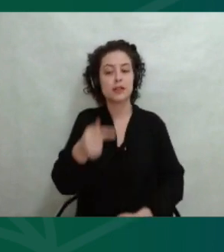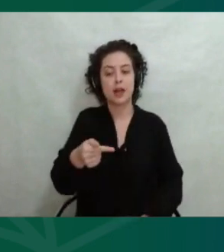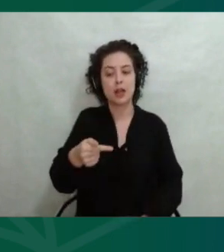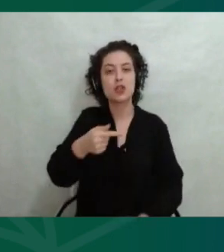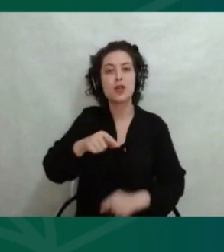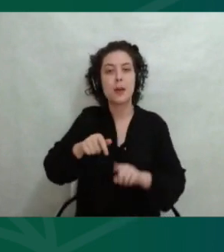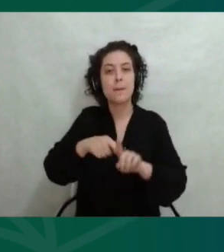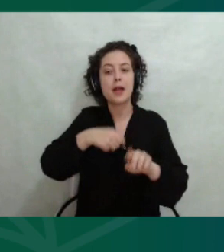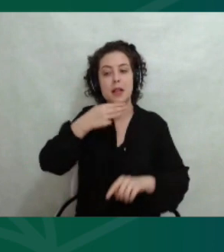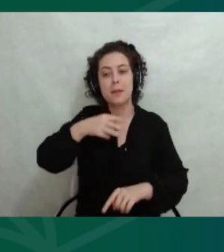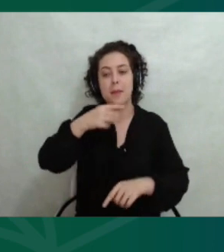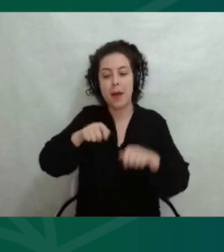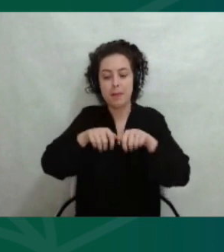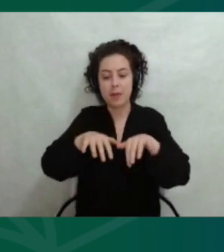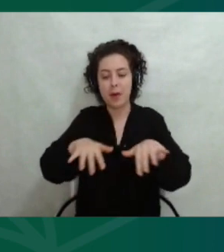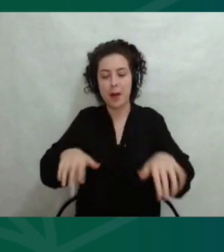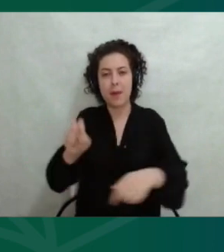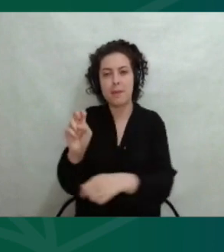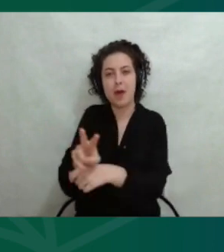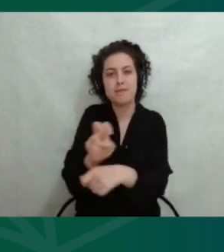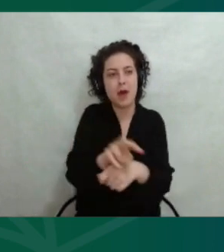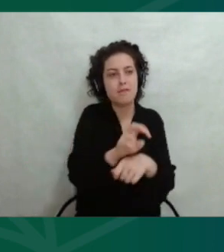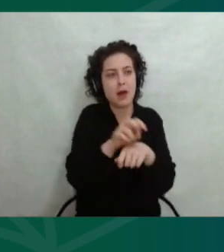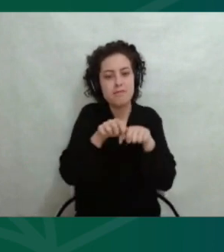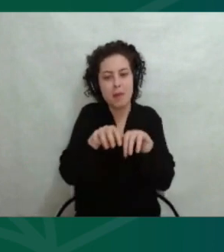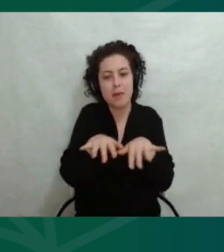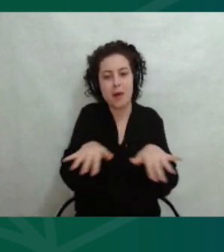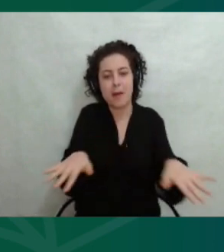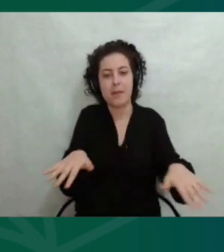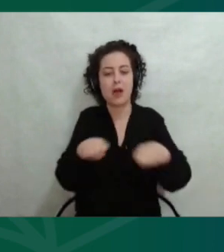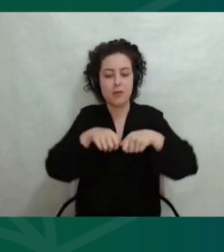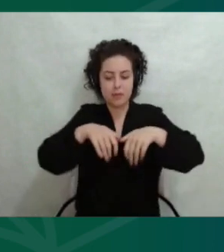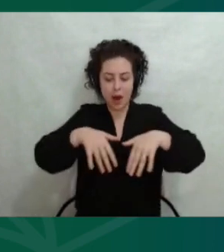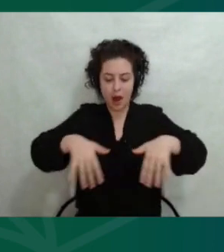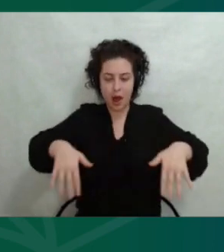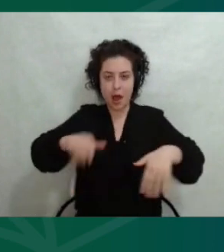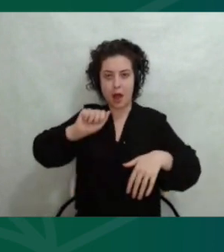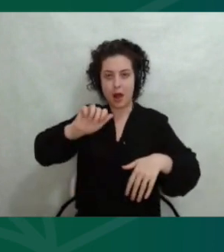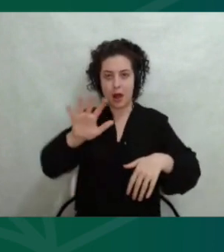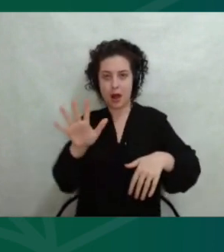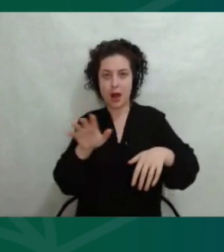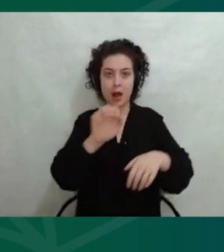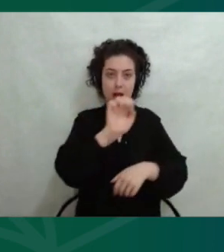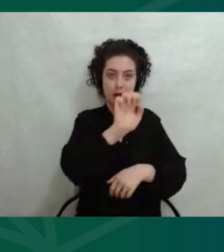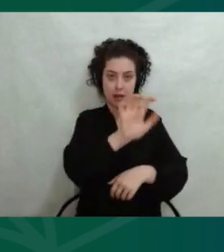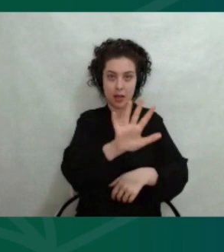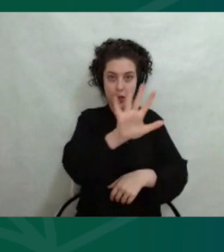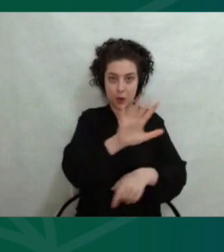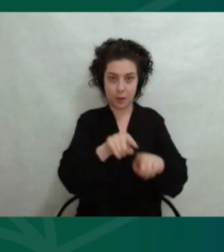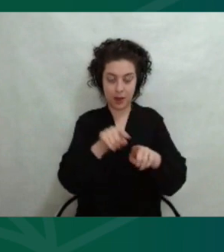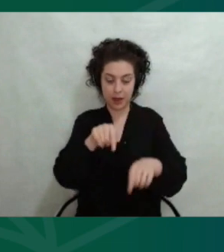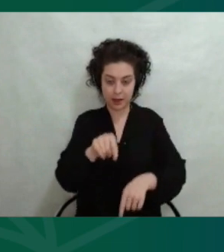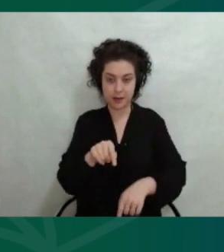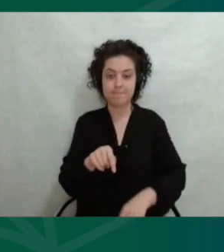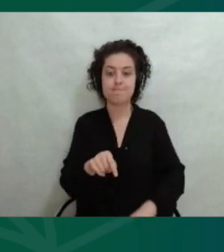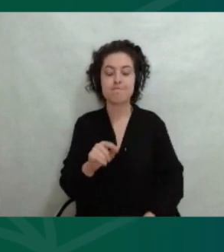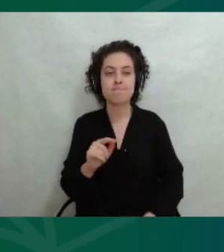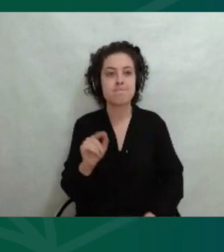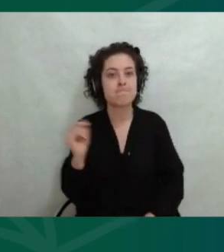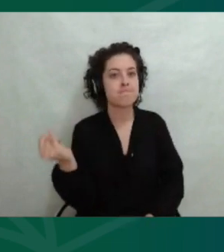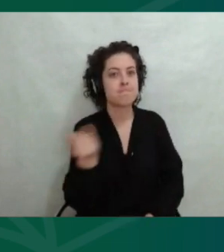já se expandiu já para praticamente toda a Ásia, Europa, e aqui foi um ponto muito